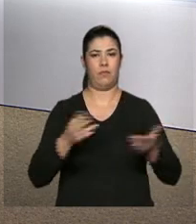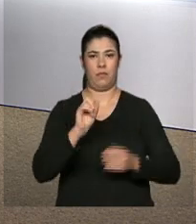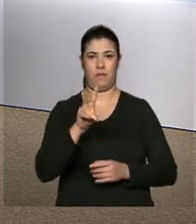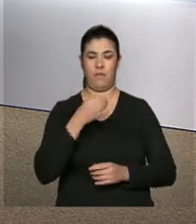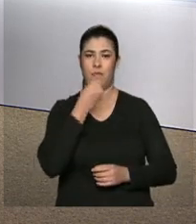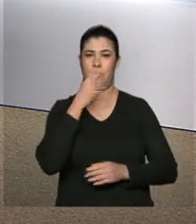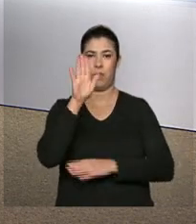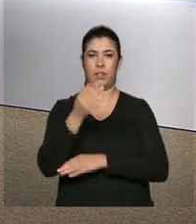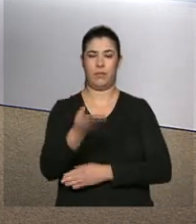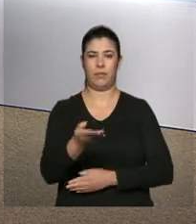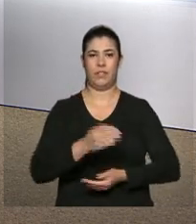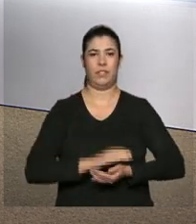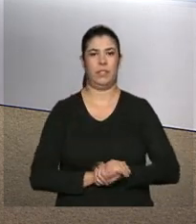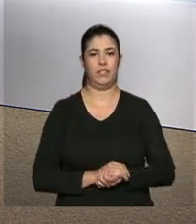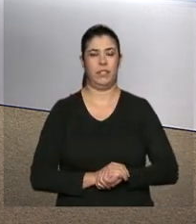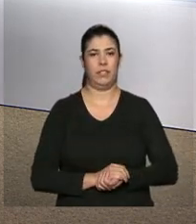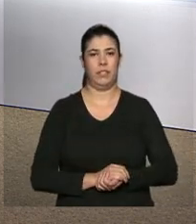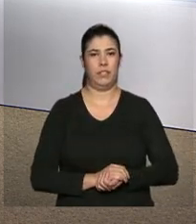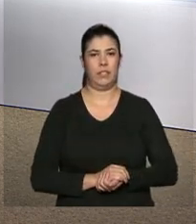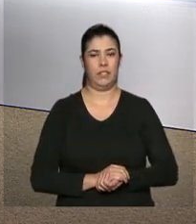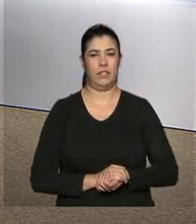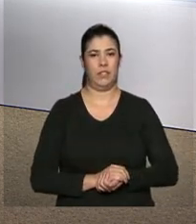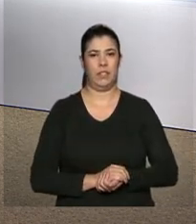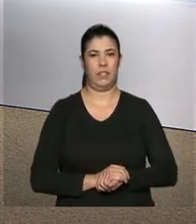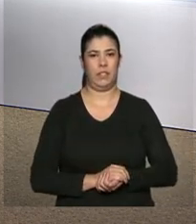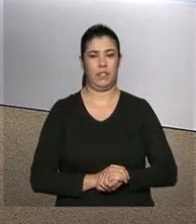Boa tarde, Priscila.